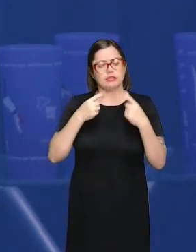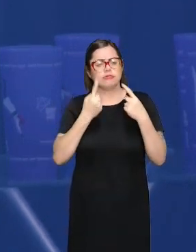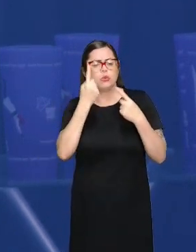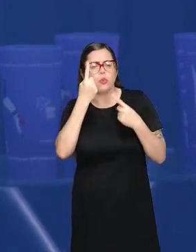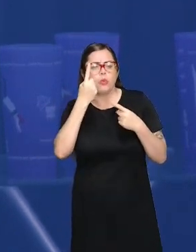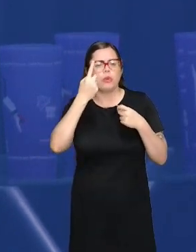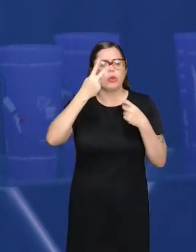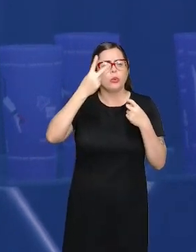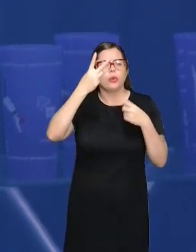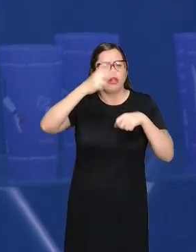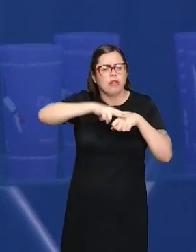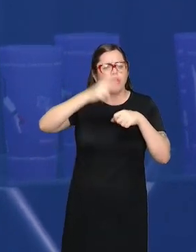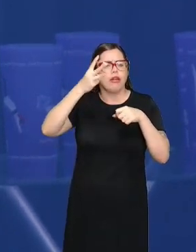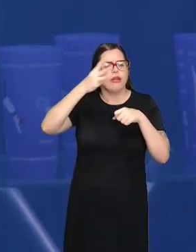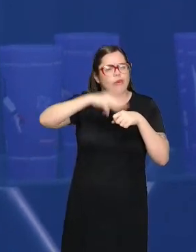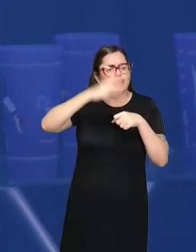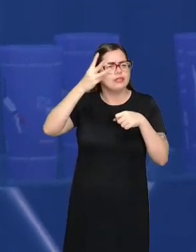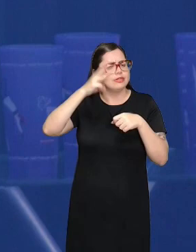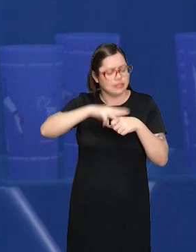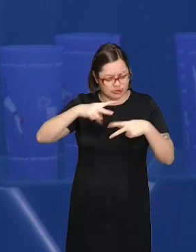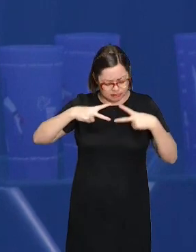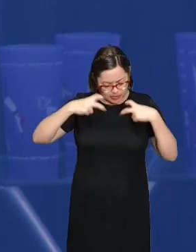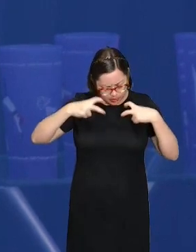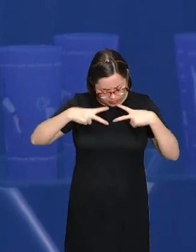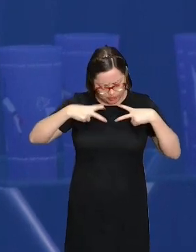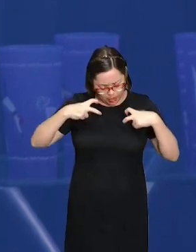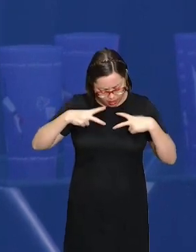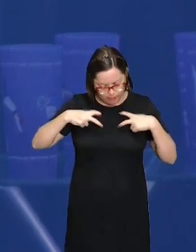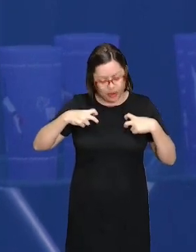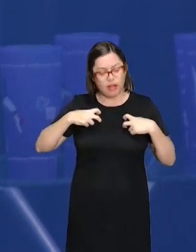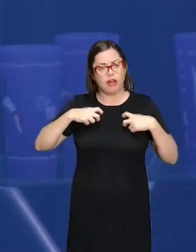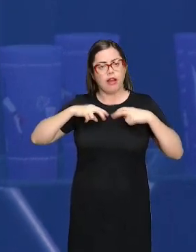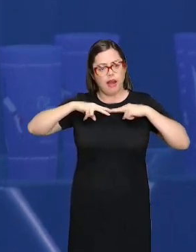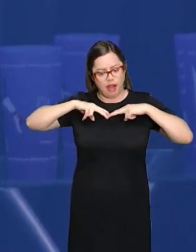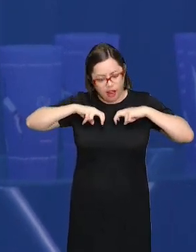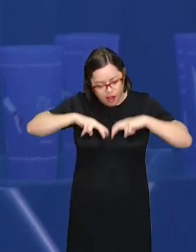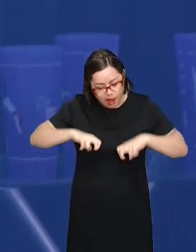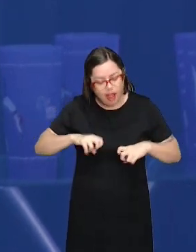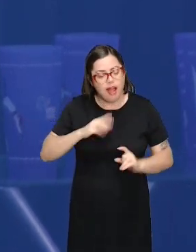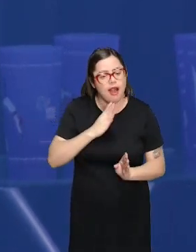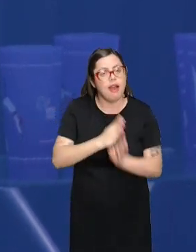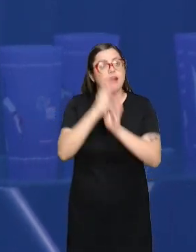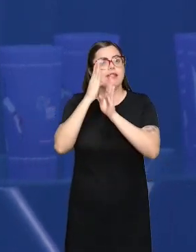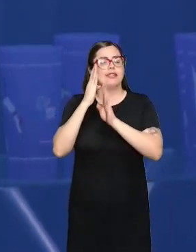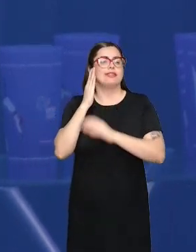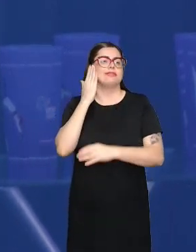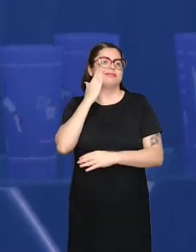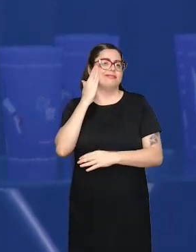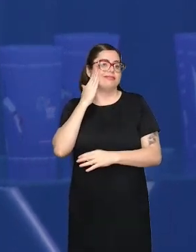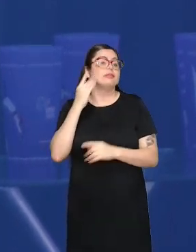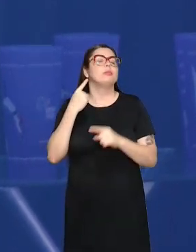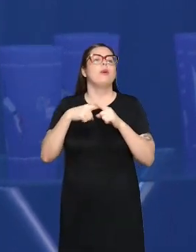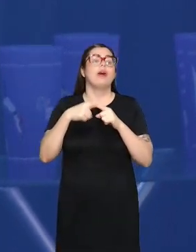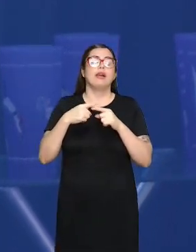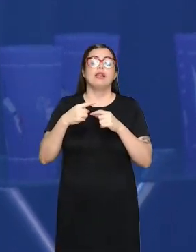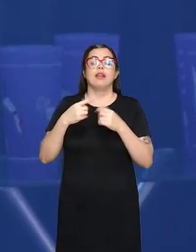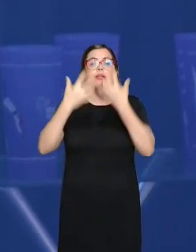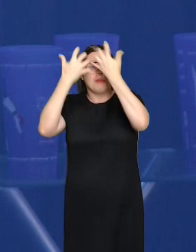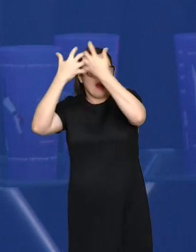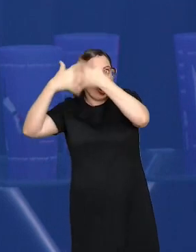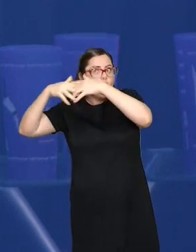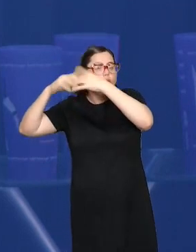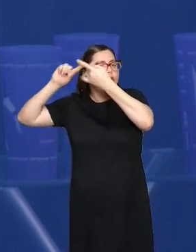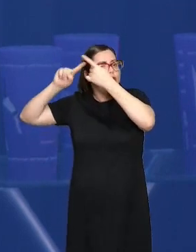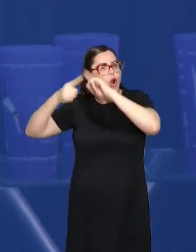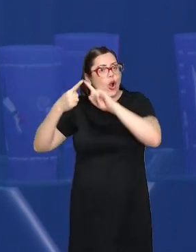para si. E aí a Dani trouxe essa perspectiva na lógica da interação que nós temos com os aparelhos,